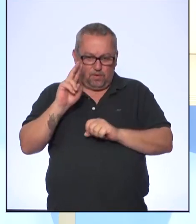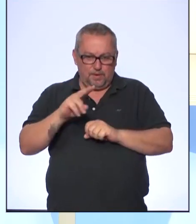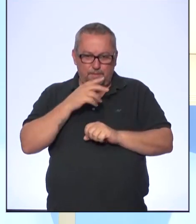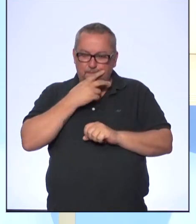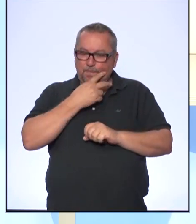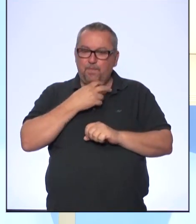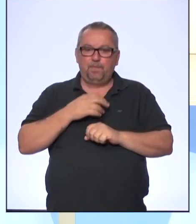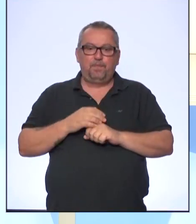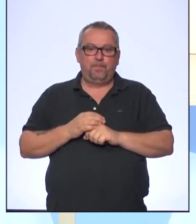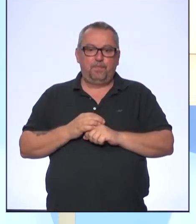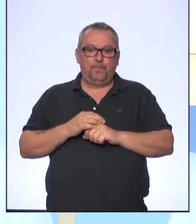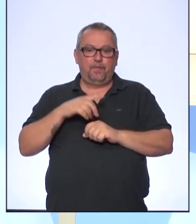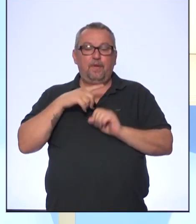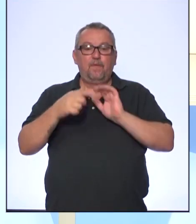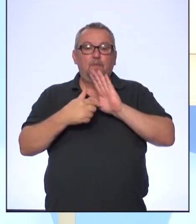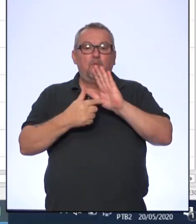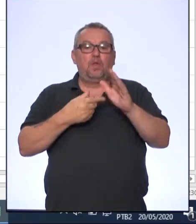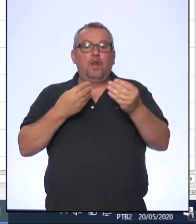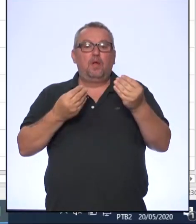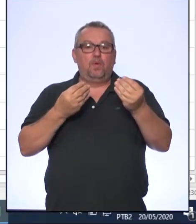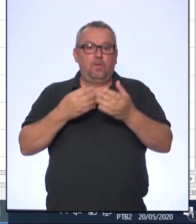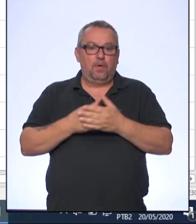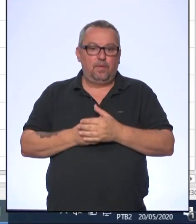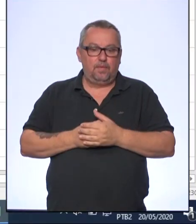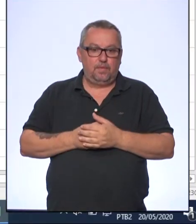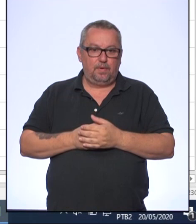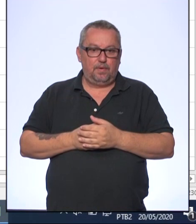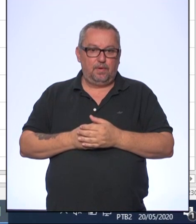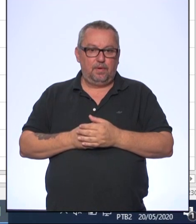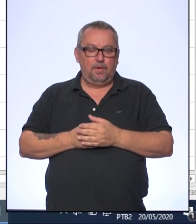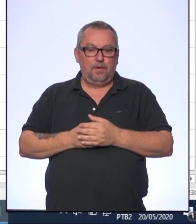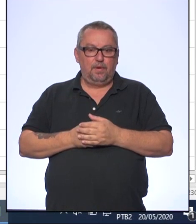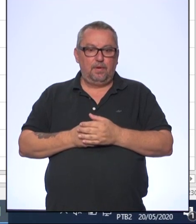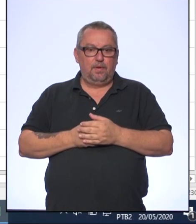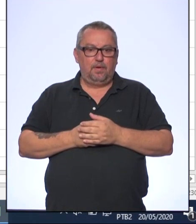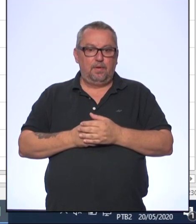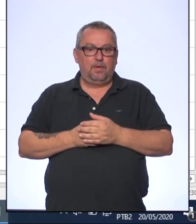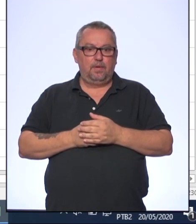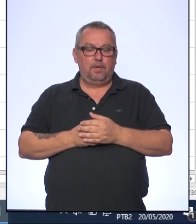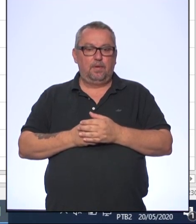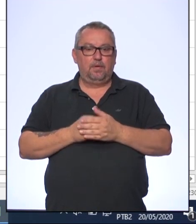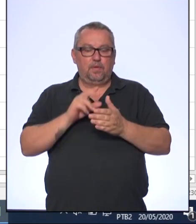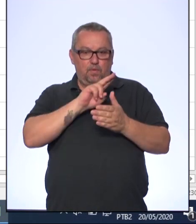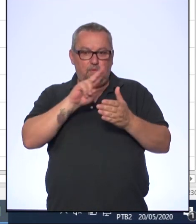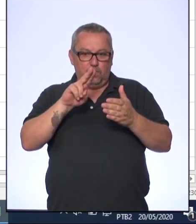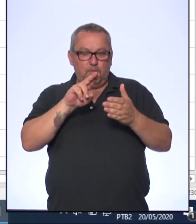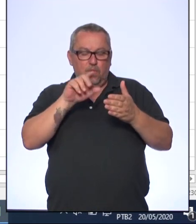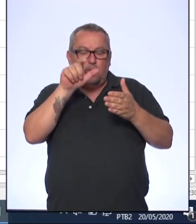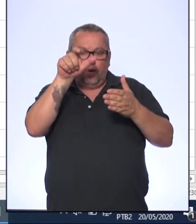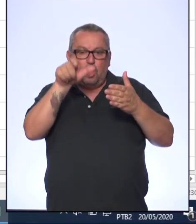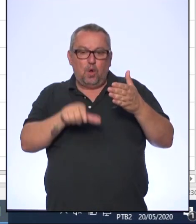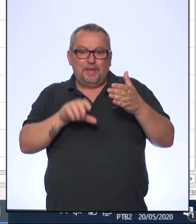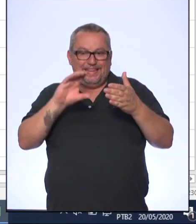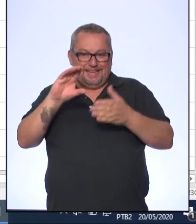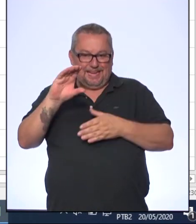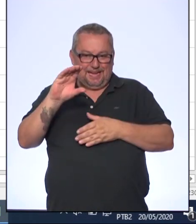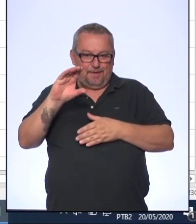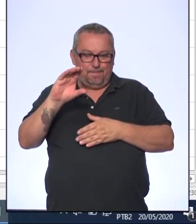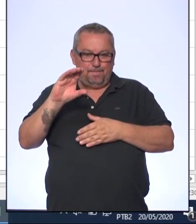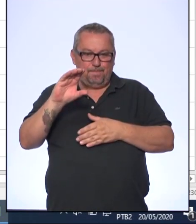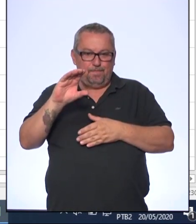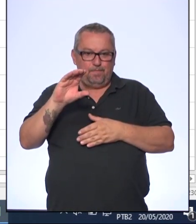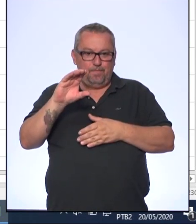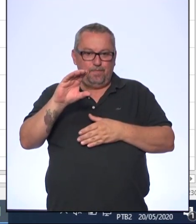tela de vocês. Ela vai aparecer assim, ó. Eu tenho que colocar, então eu venho para uma nova coluna, né? Eu estou escolhendo uma nova coluna